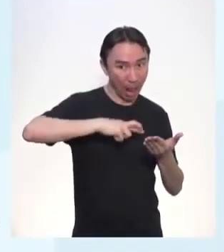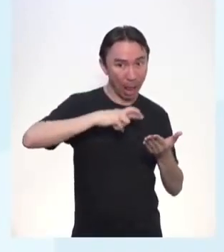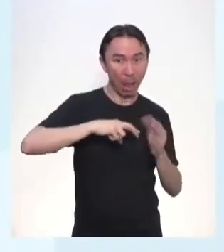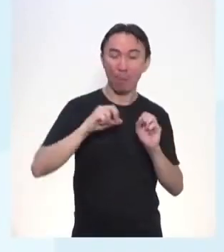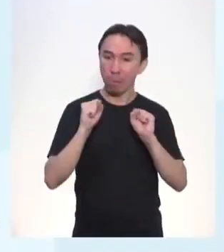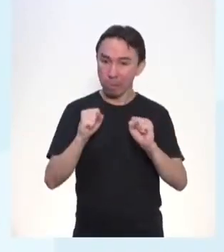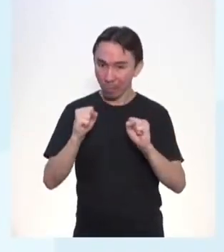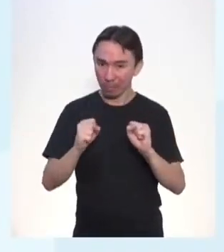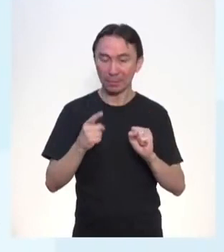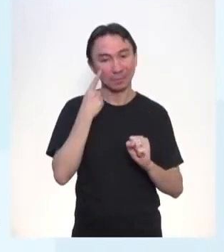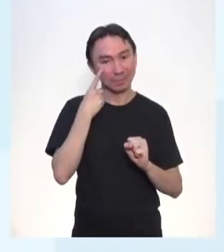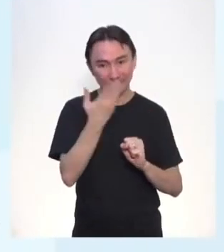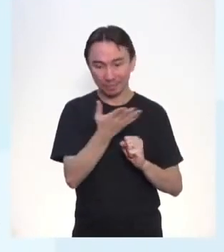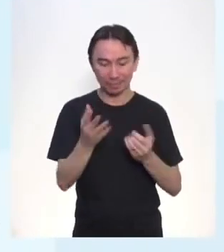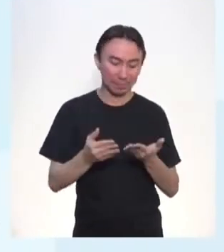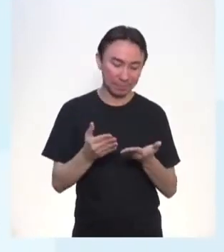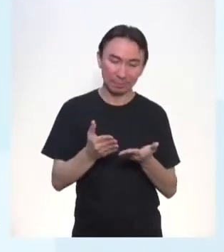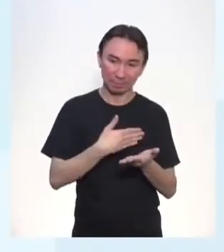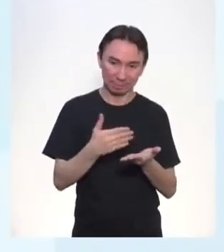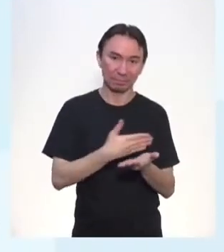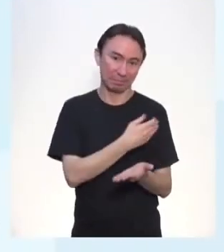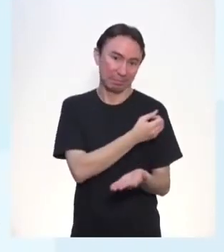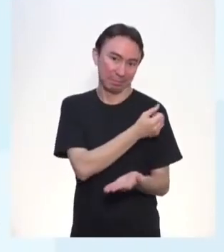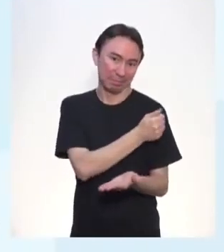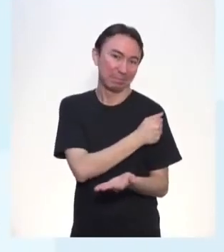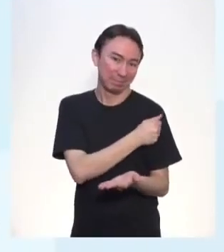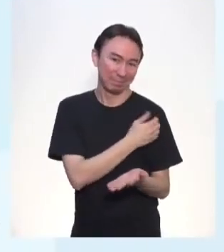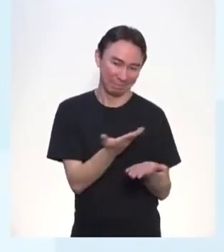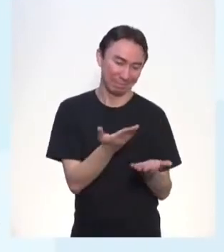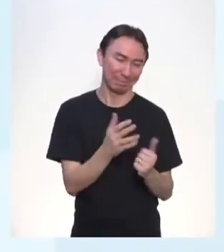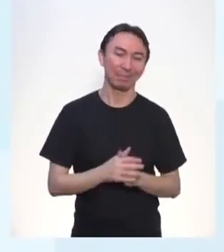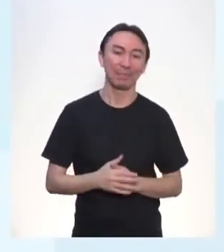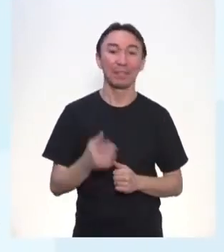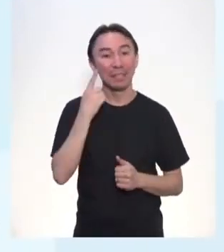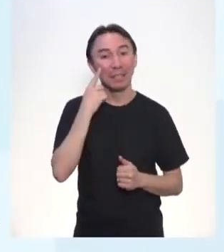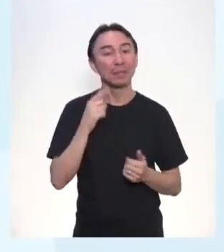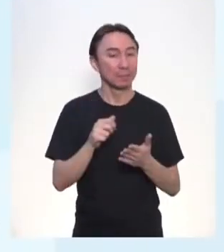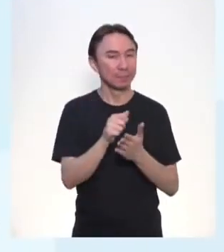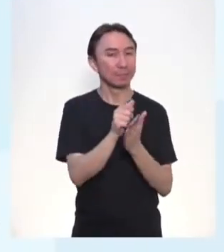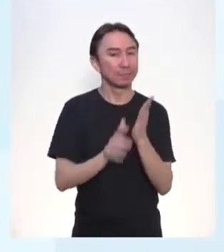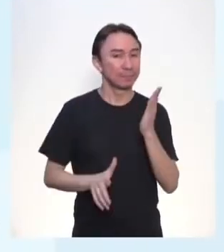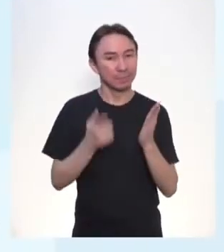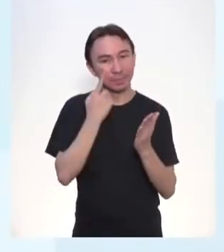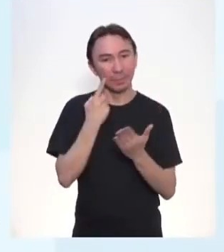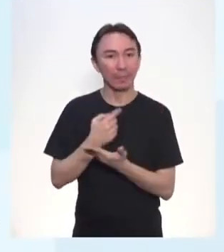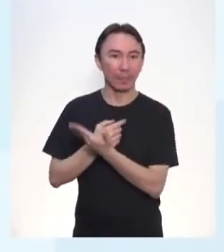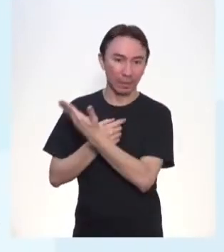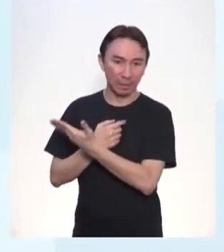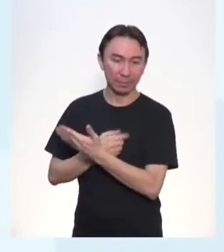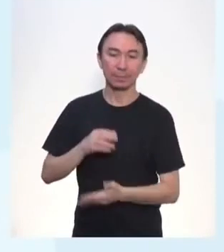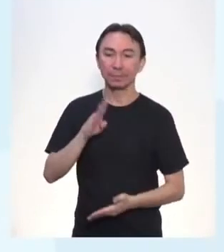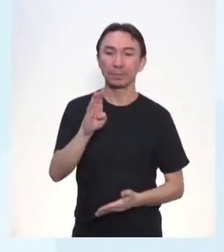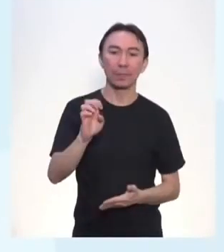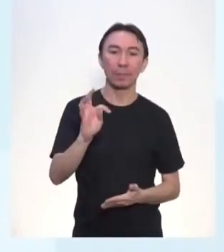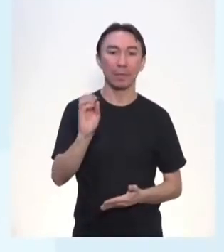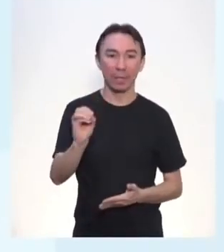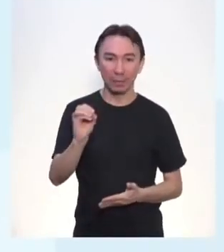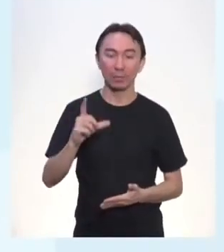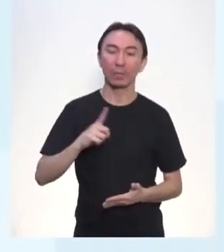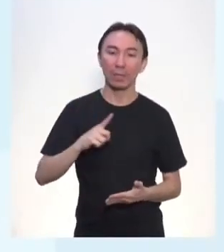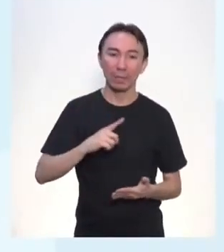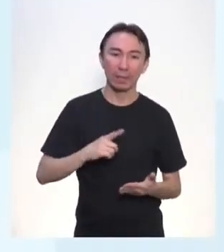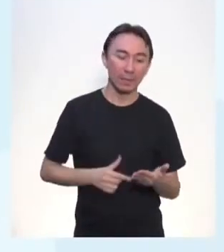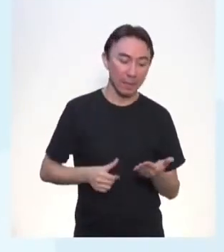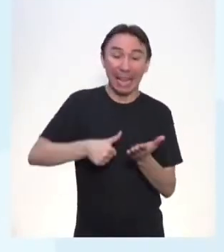68 do caderno Aprender Sempre, está essa atividade que é a seguinte, ó. Bento tem 12 selos e 30